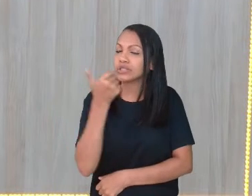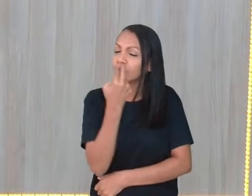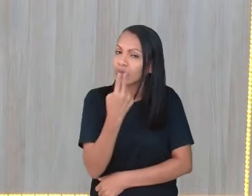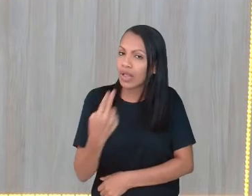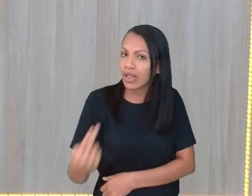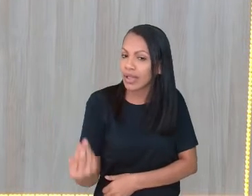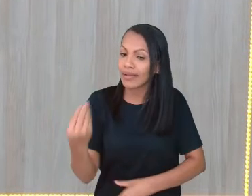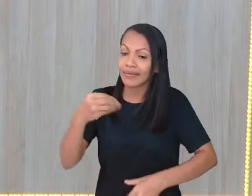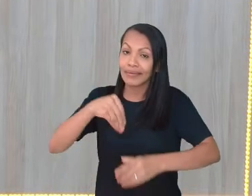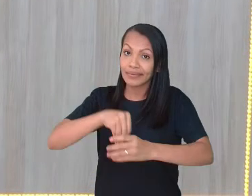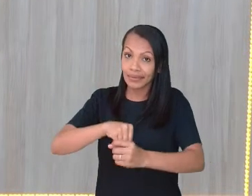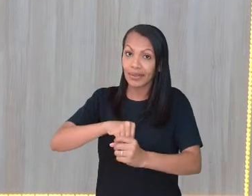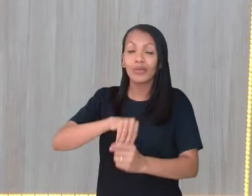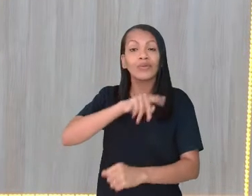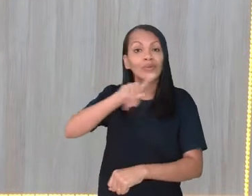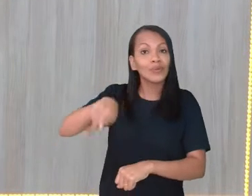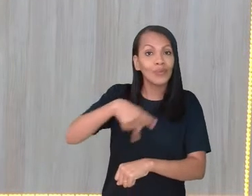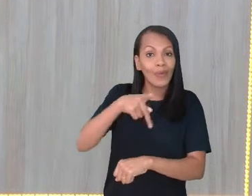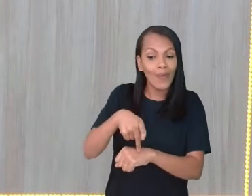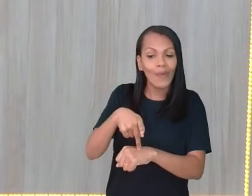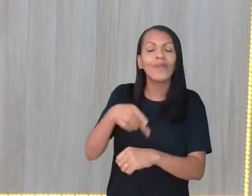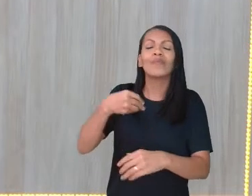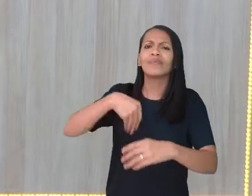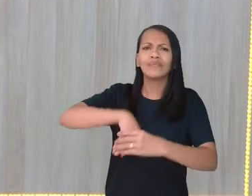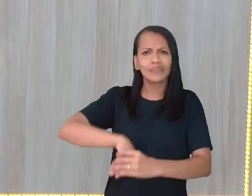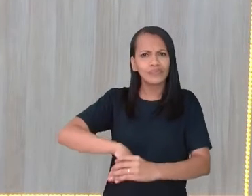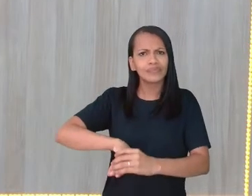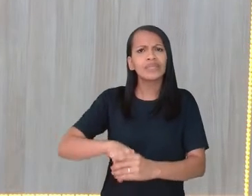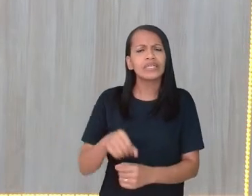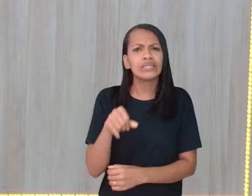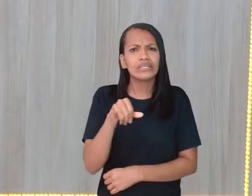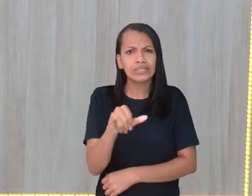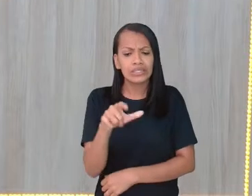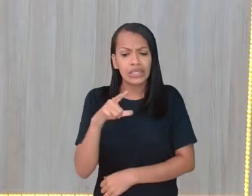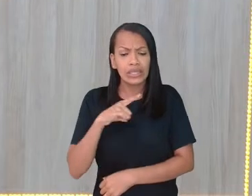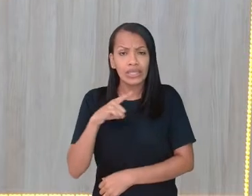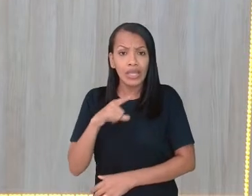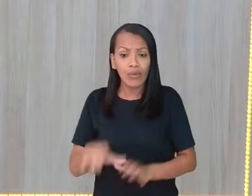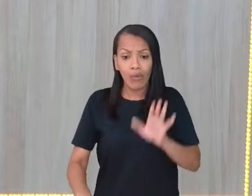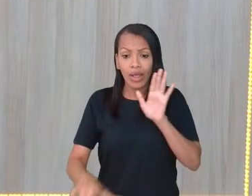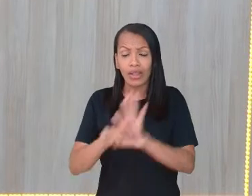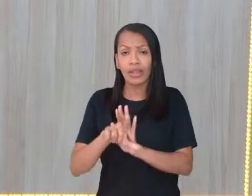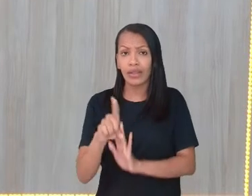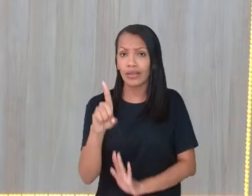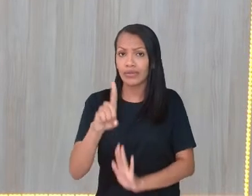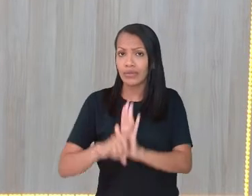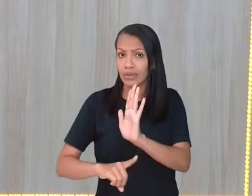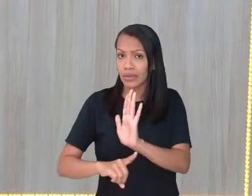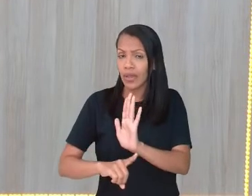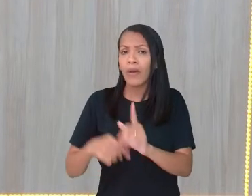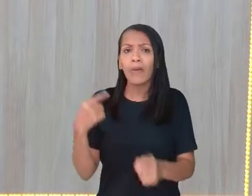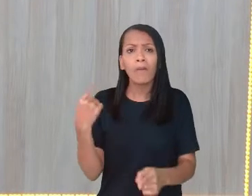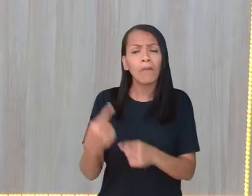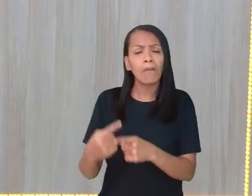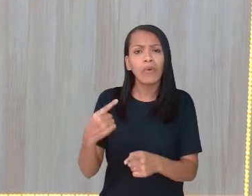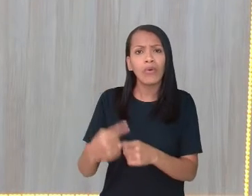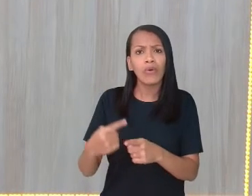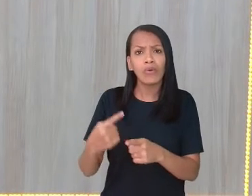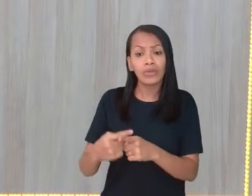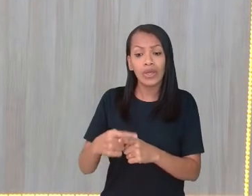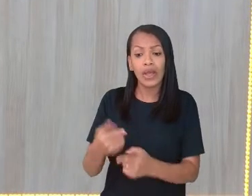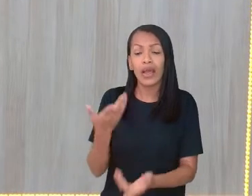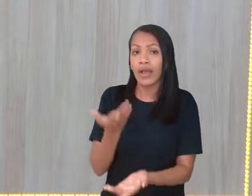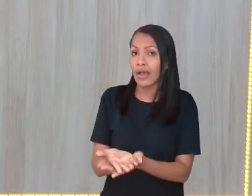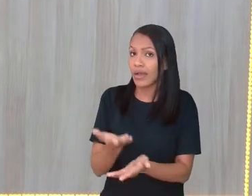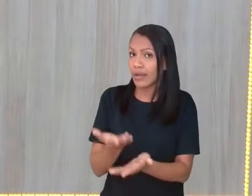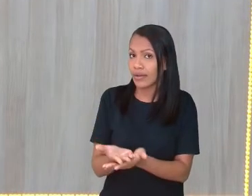né? Dentro do nosso país. E aí fica um questionamento. Se a gente tem uma lei, é um direito, por que as aulas,